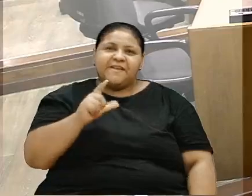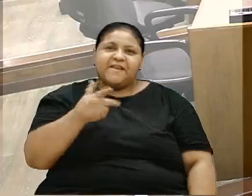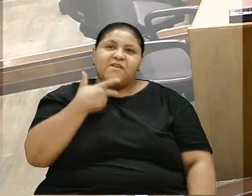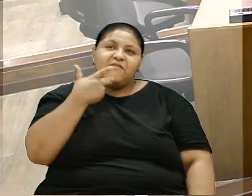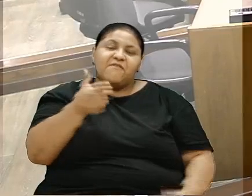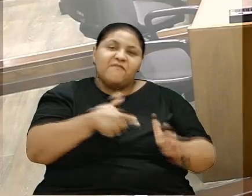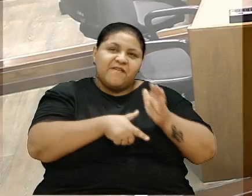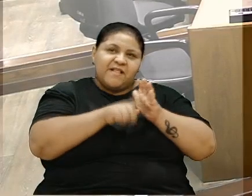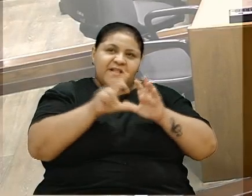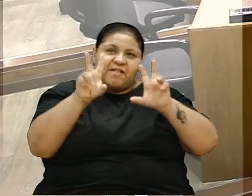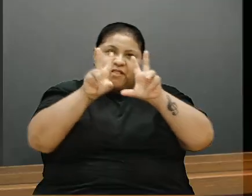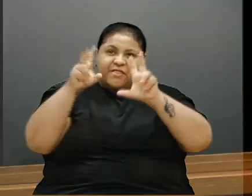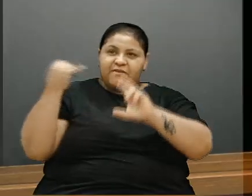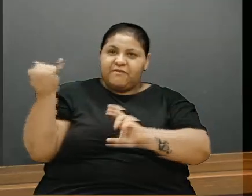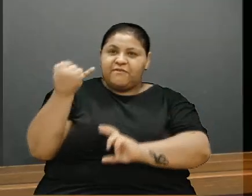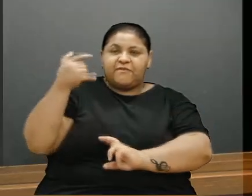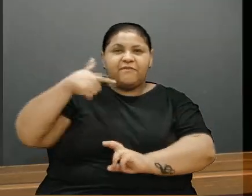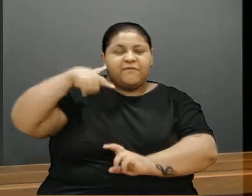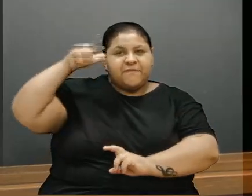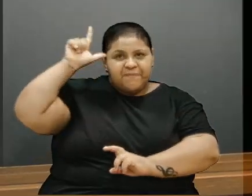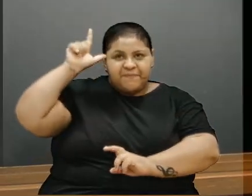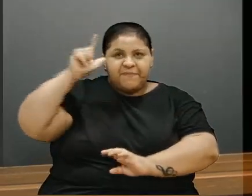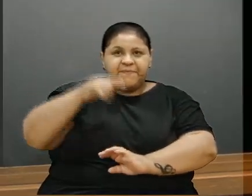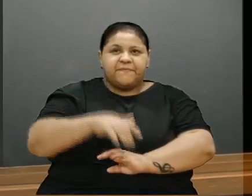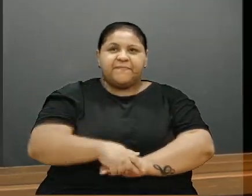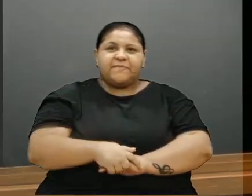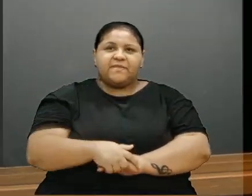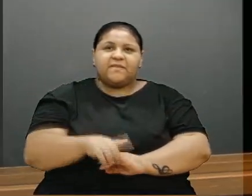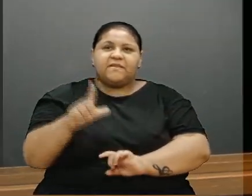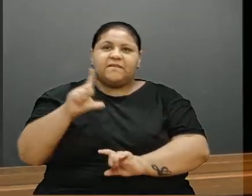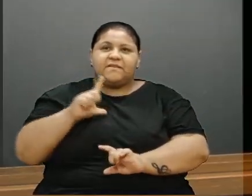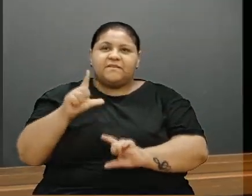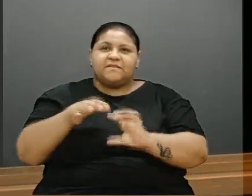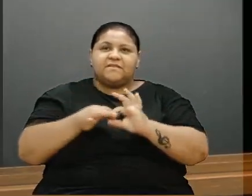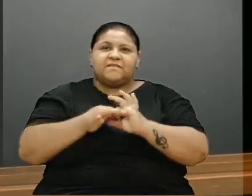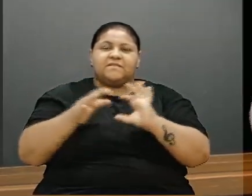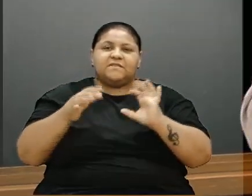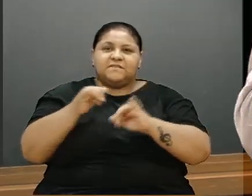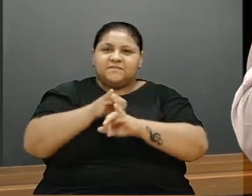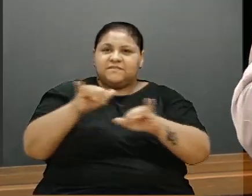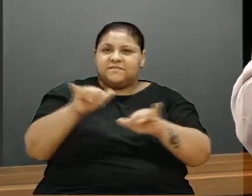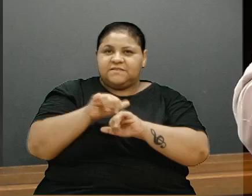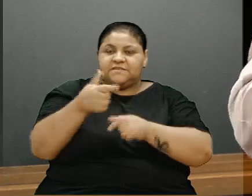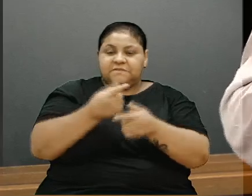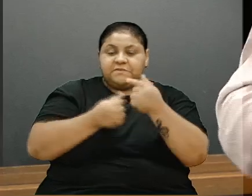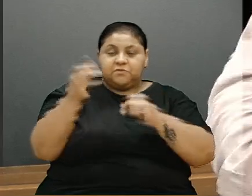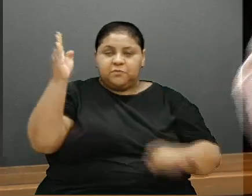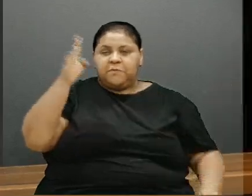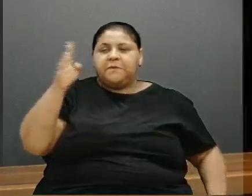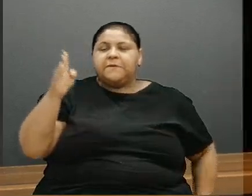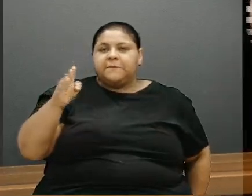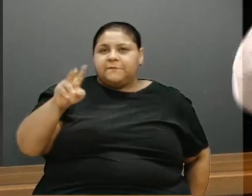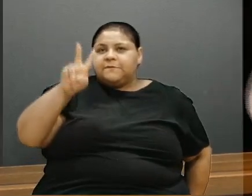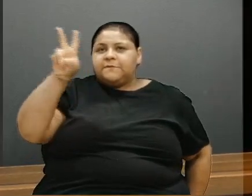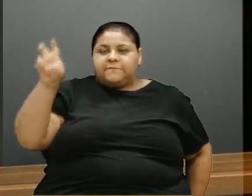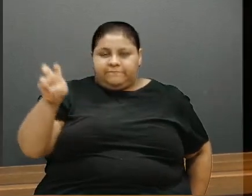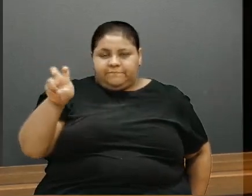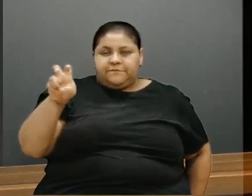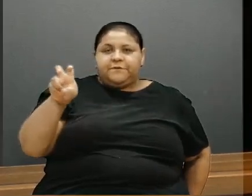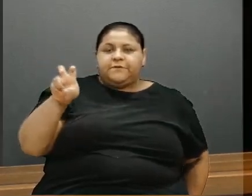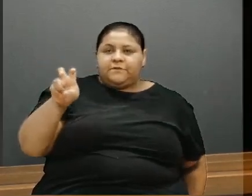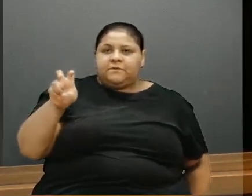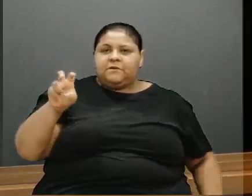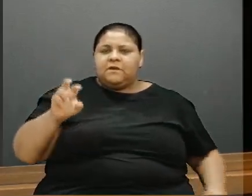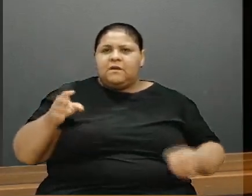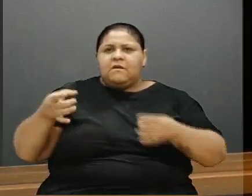É um tema importante. Ontem houve a disponibilização da integralidade dos dados da economia brasileira, que é um tema que afeta a realidade de todos